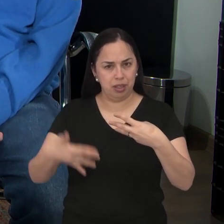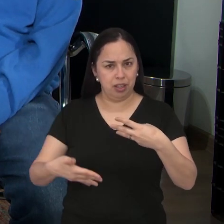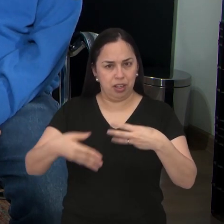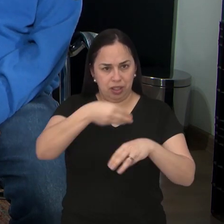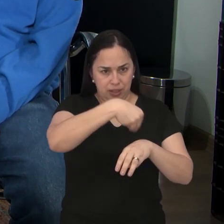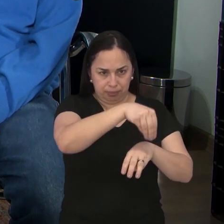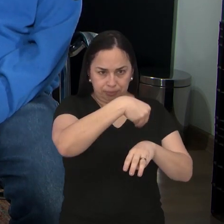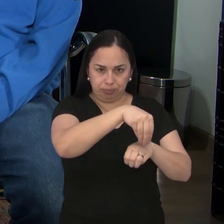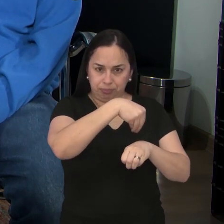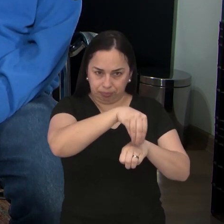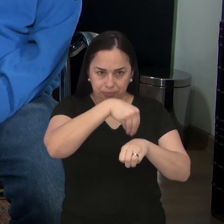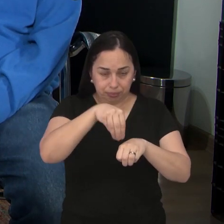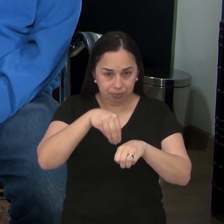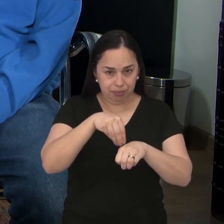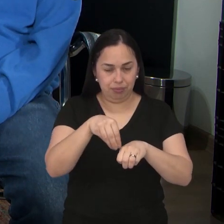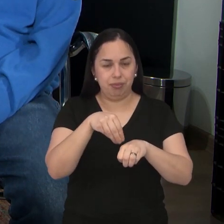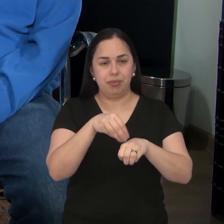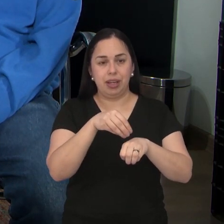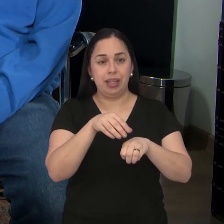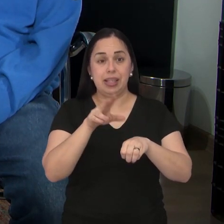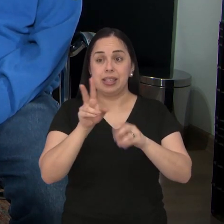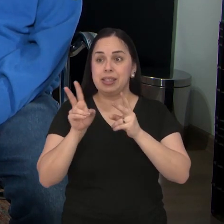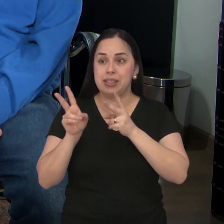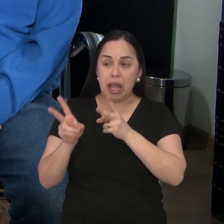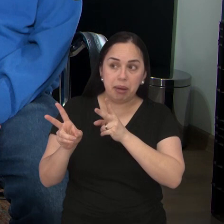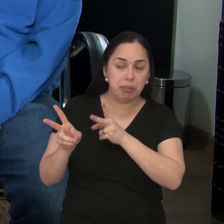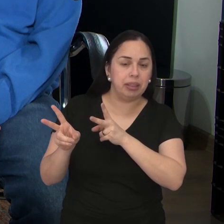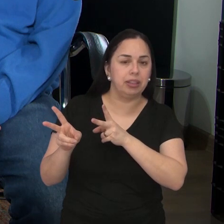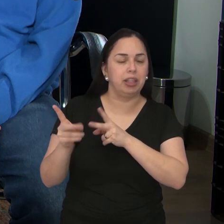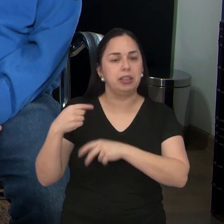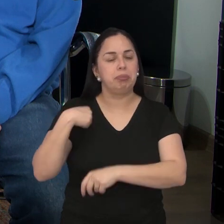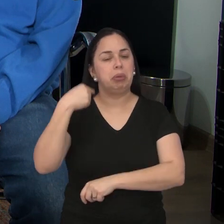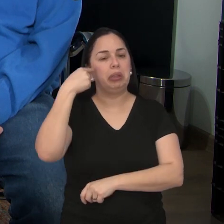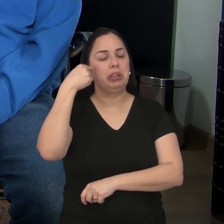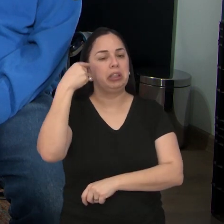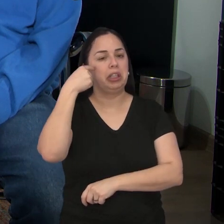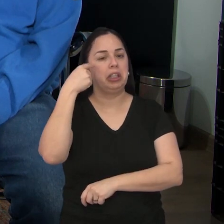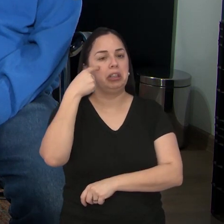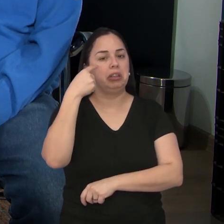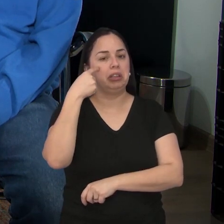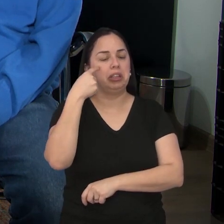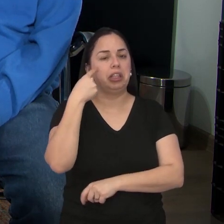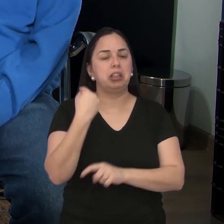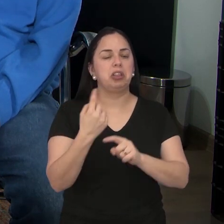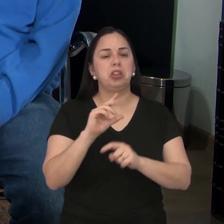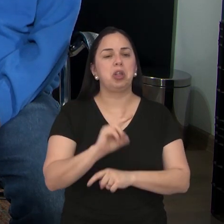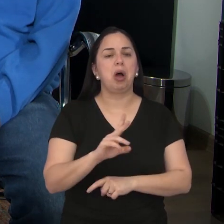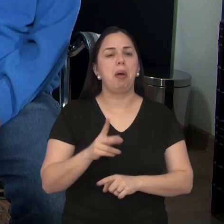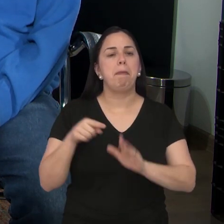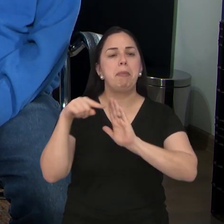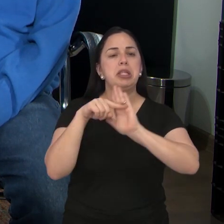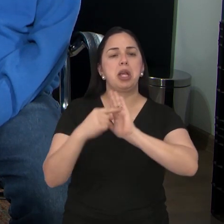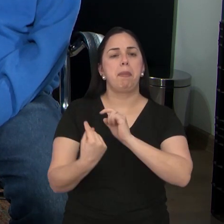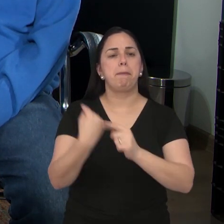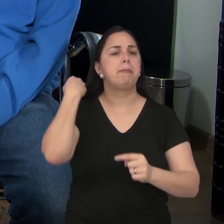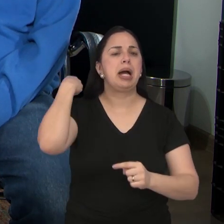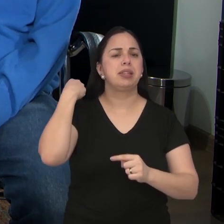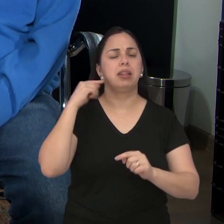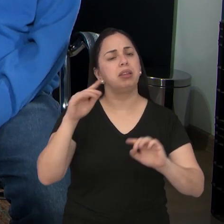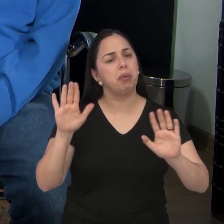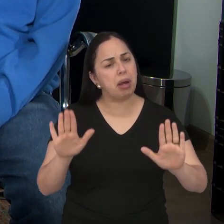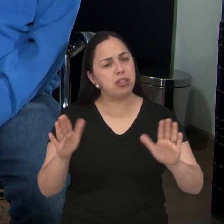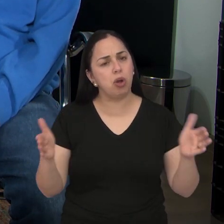o arqueólogo, a arqueologia, ela está presente no dia a dia. A gente pensa que só está ligada ao passado, a pesquisas e